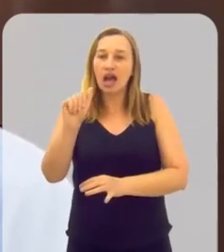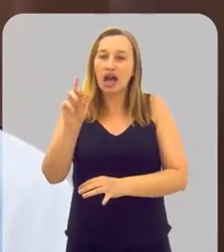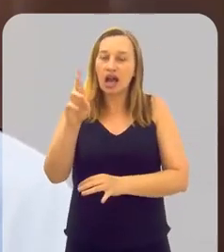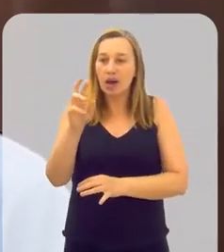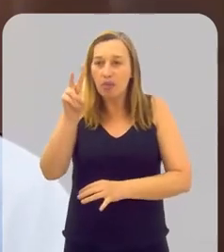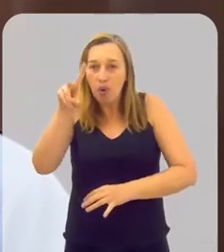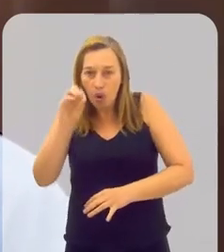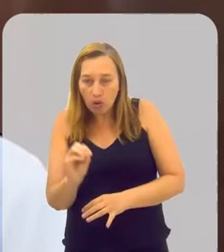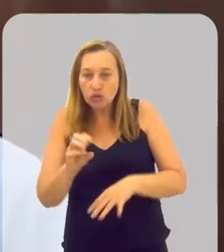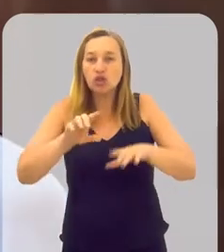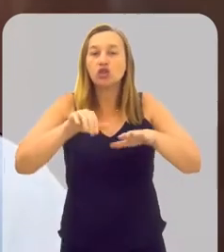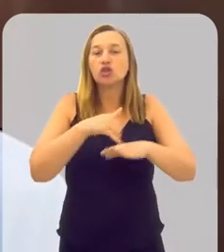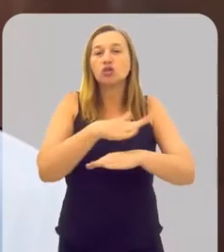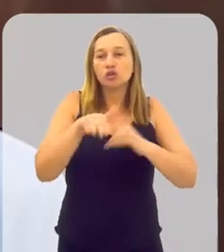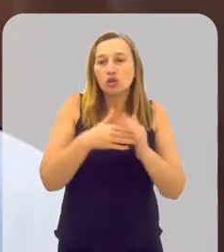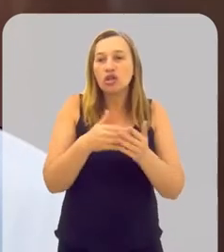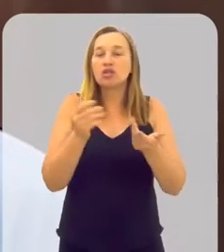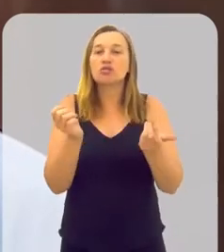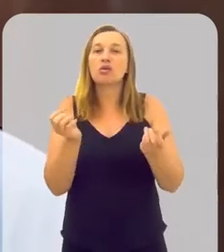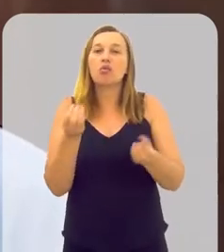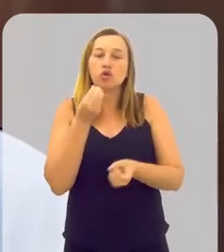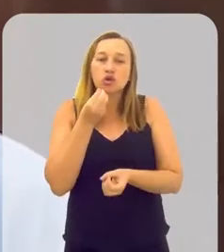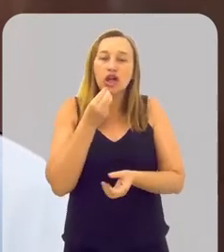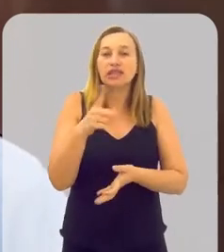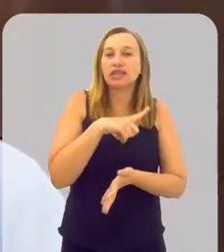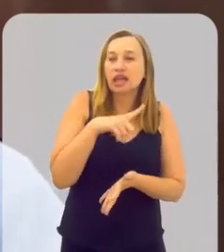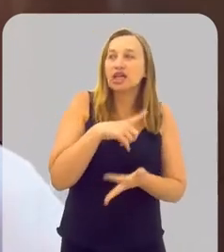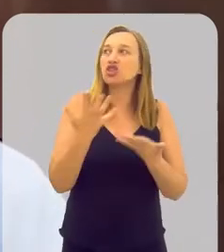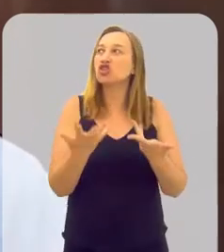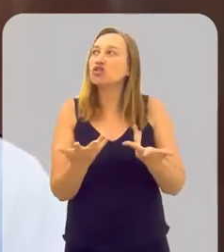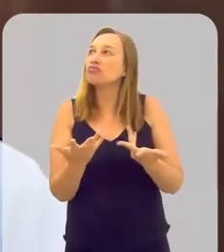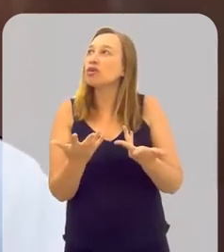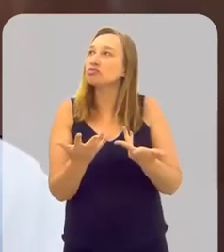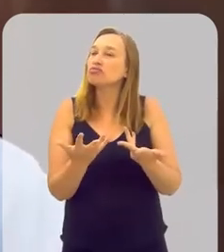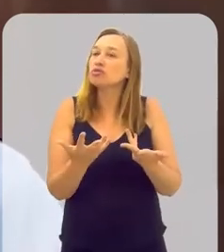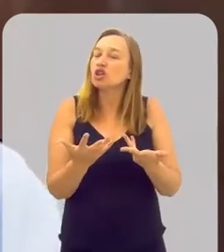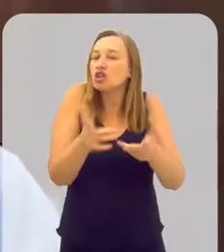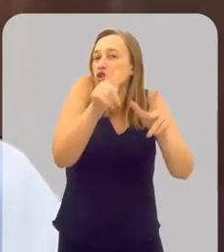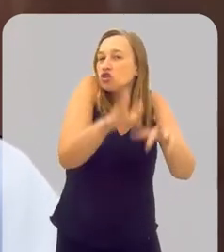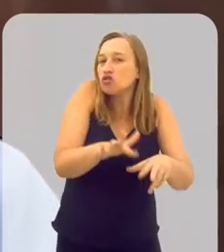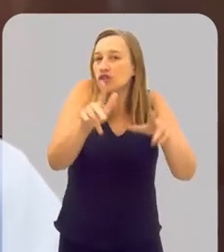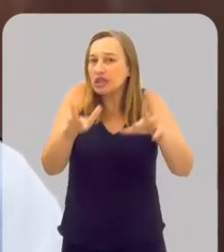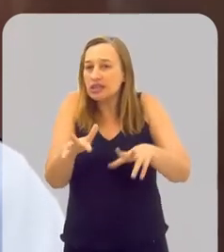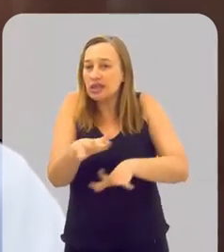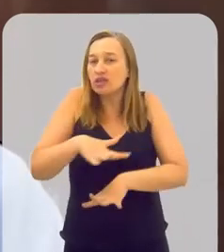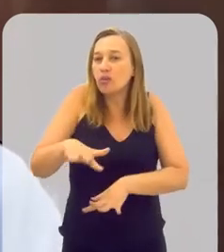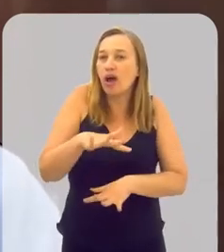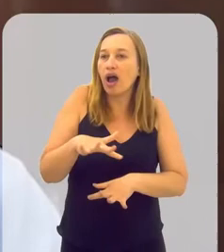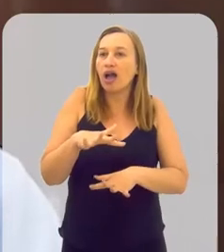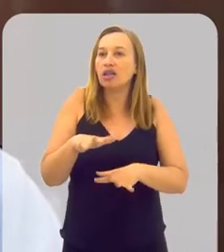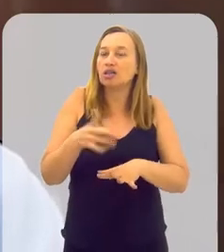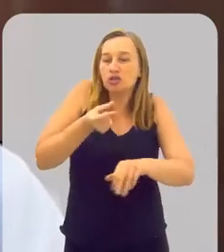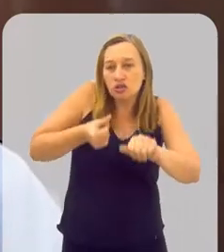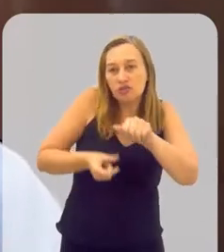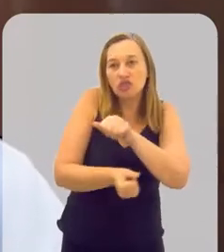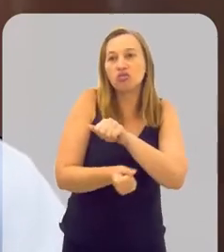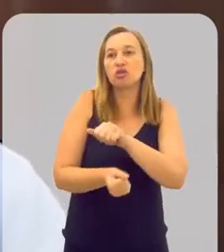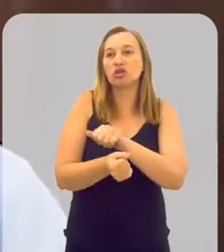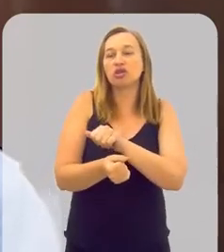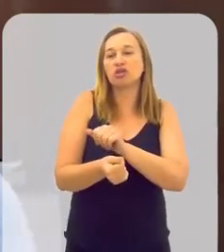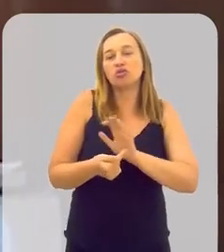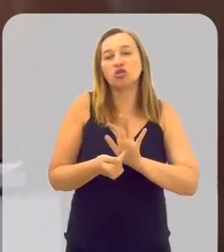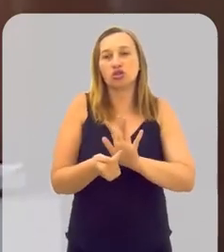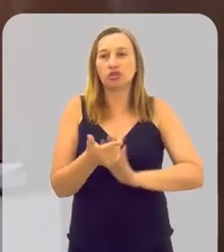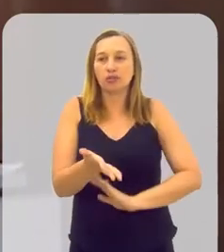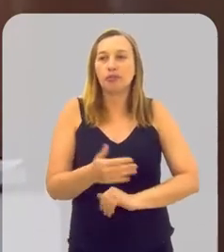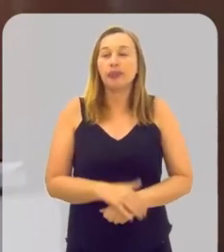de carbono, existem todas essas oportunidades. Então, assim, a gente está num posicionamento diferenciado e os